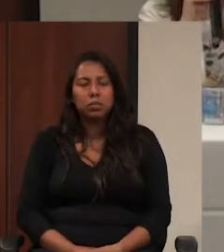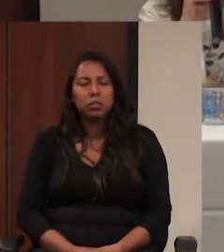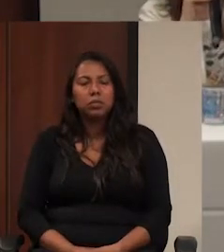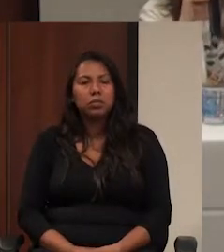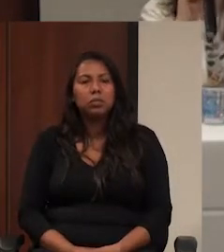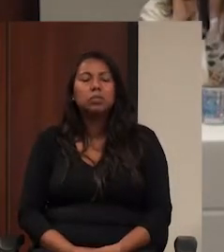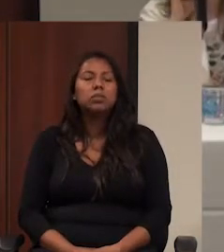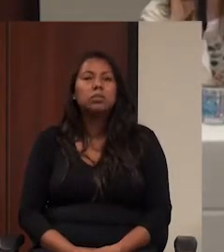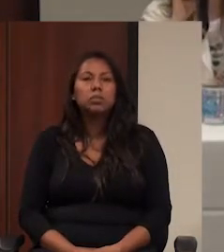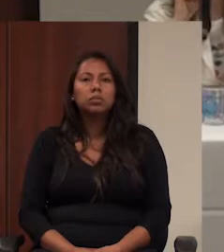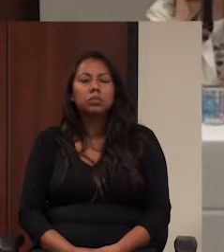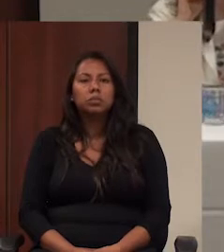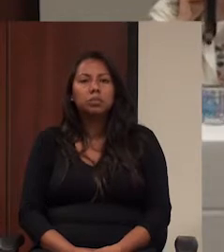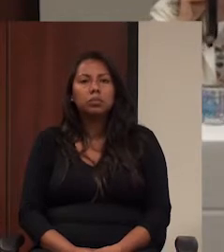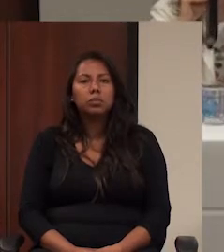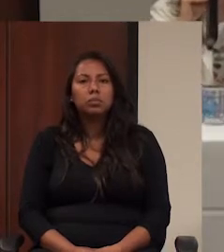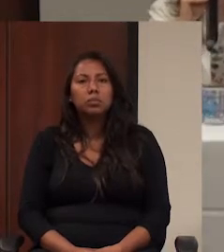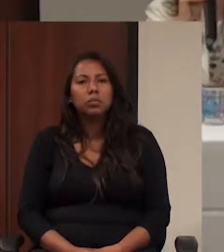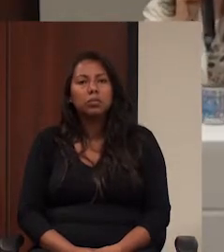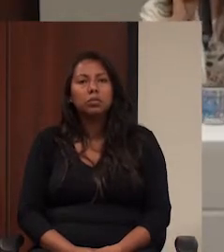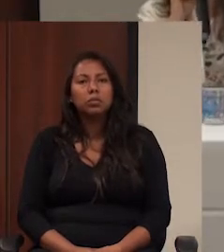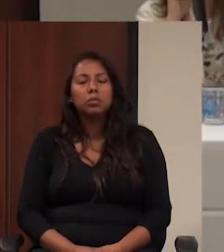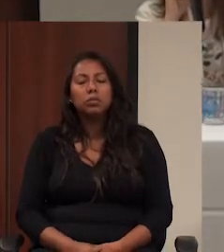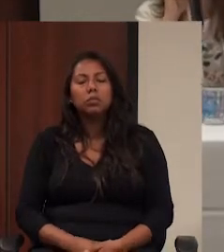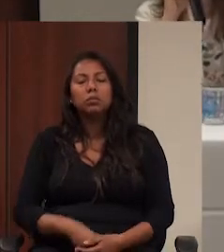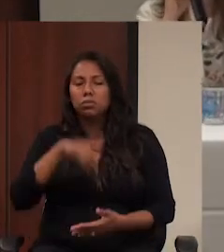eles tratavam aí do mecanismo da tomada de decisão apoiada. Em